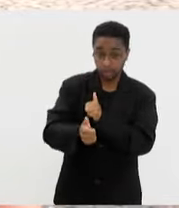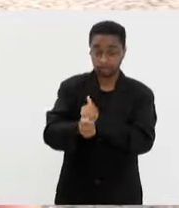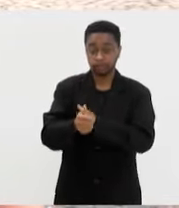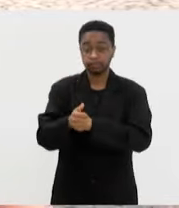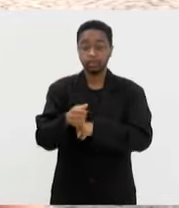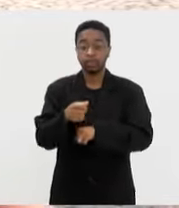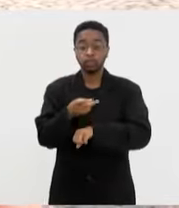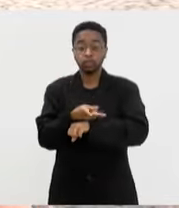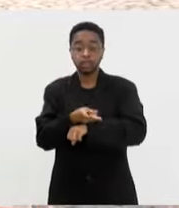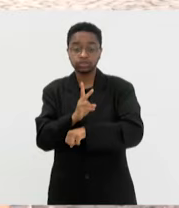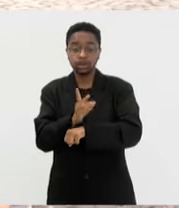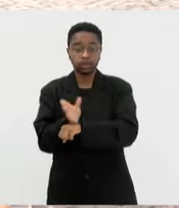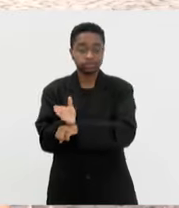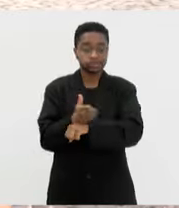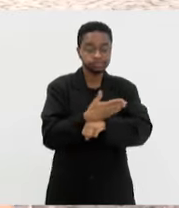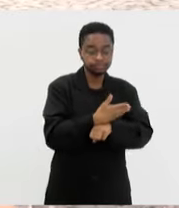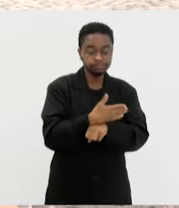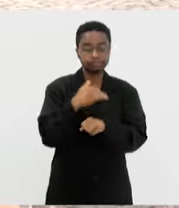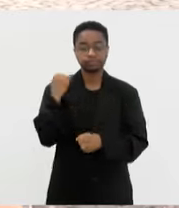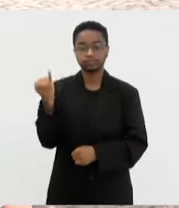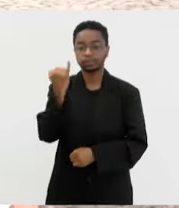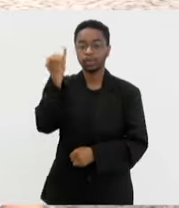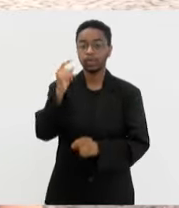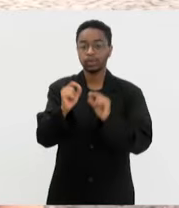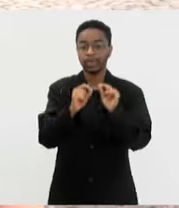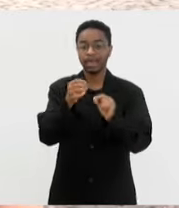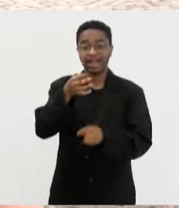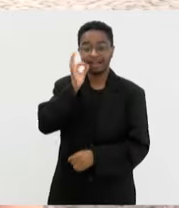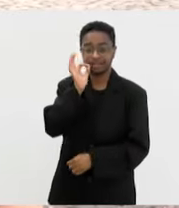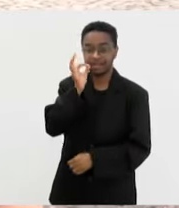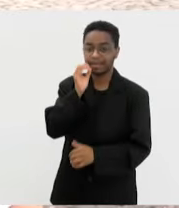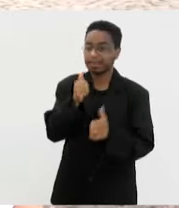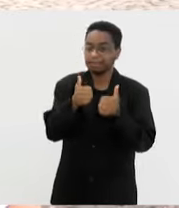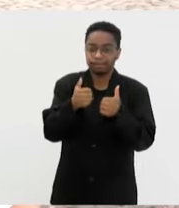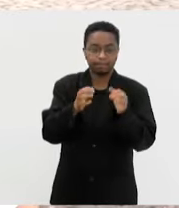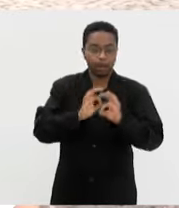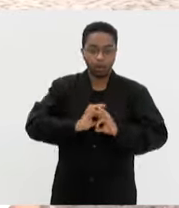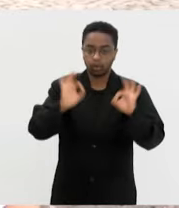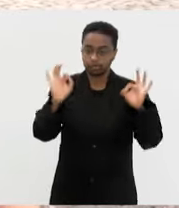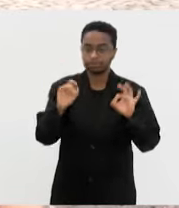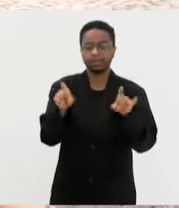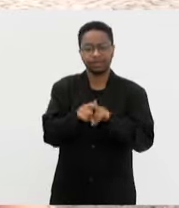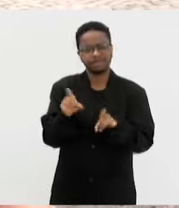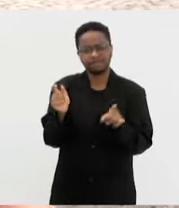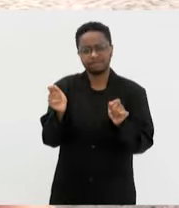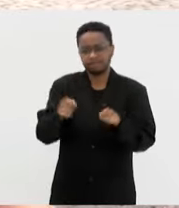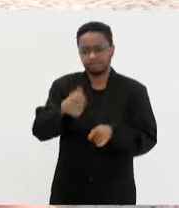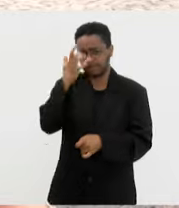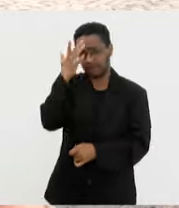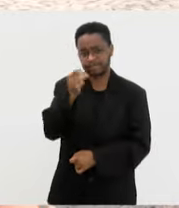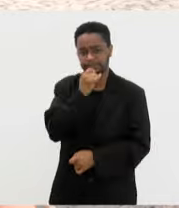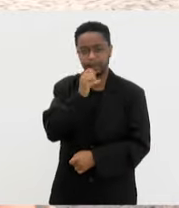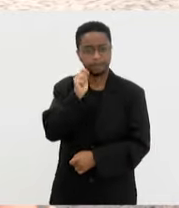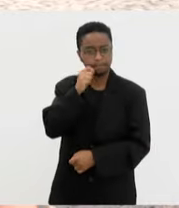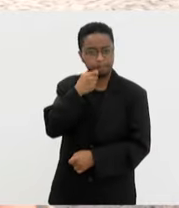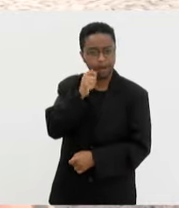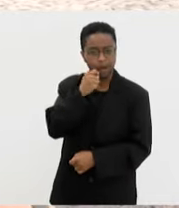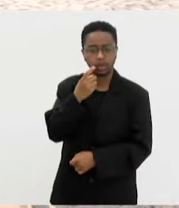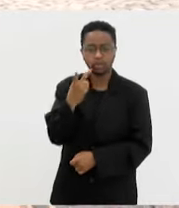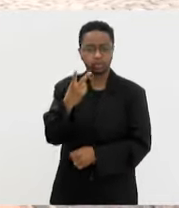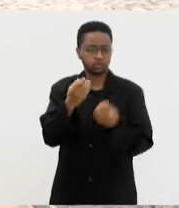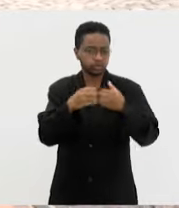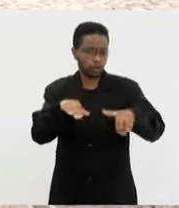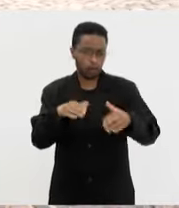2 a 3 horas antes da corrida, é muito importante tomar um bom café da manhã. Fácil de digestão também, um pão, um integral,